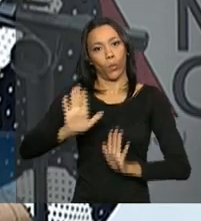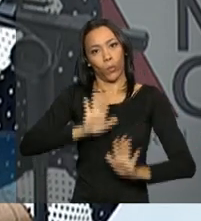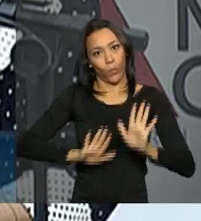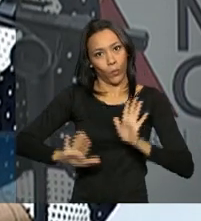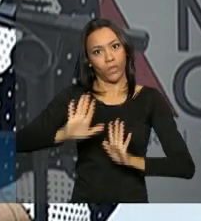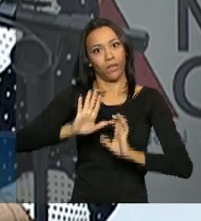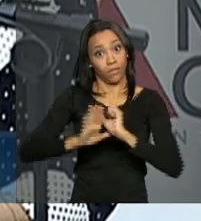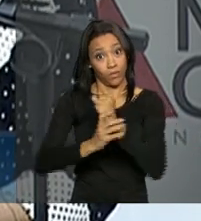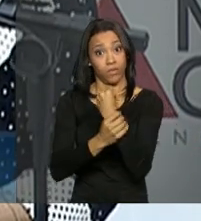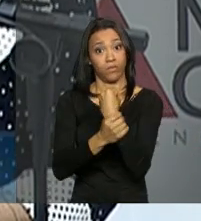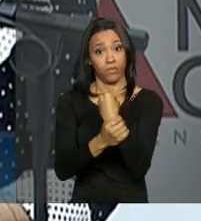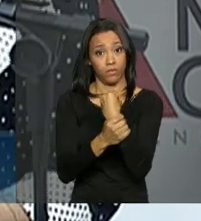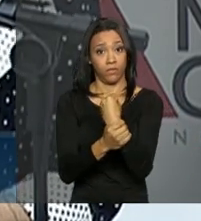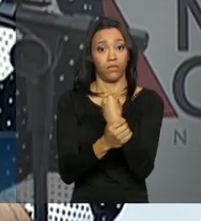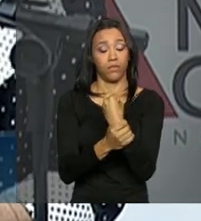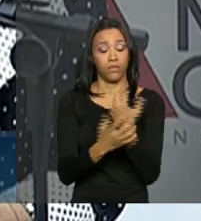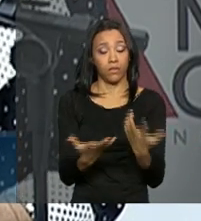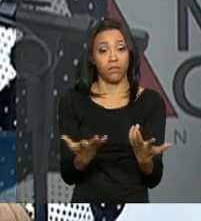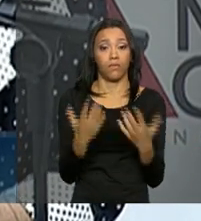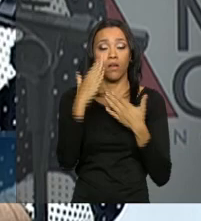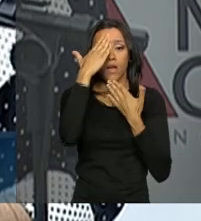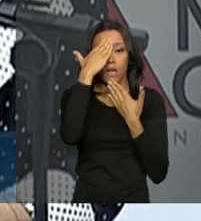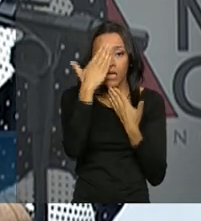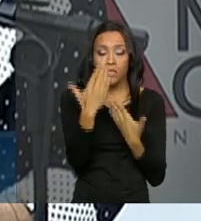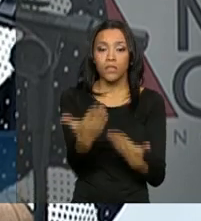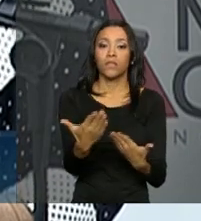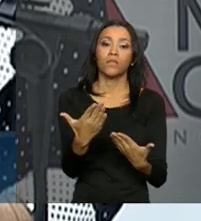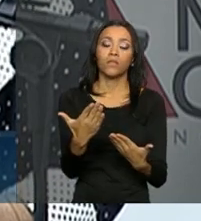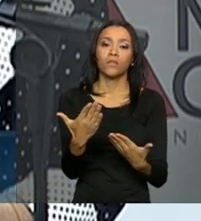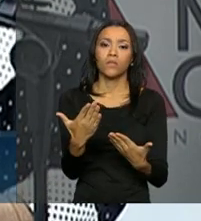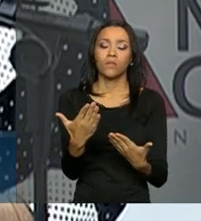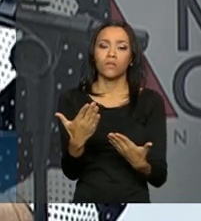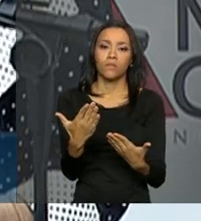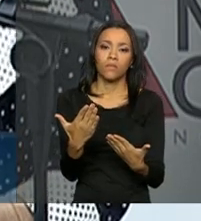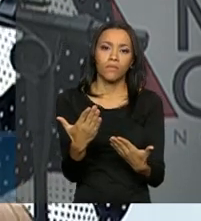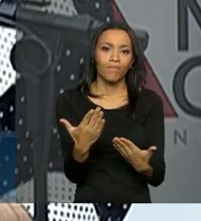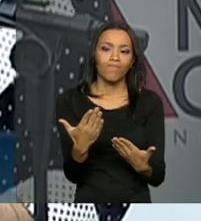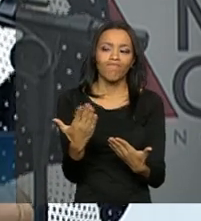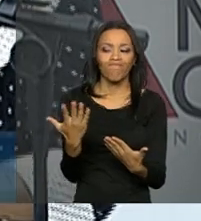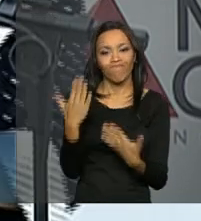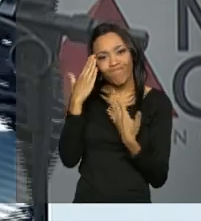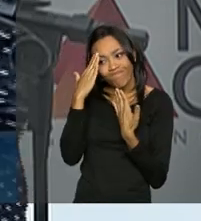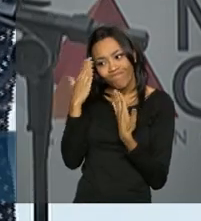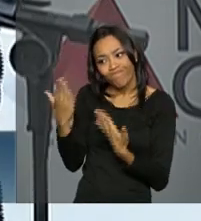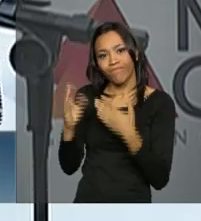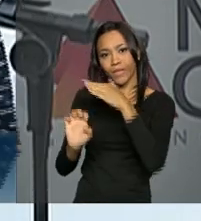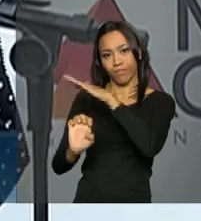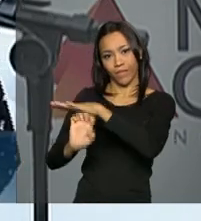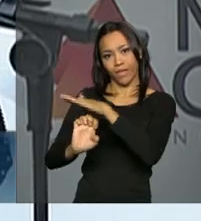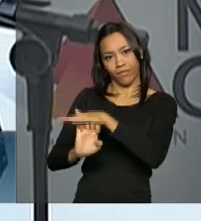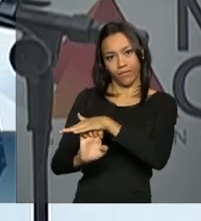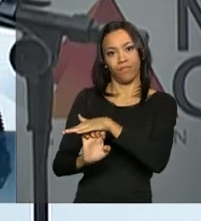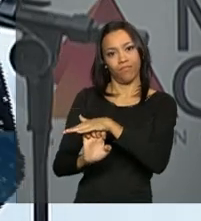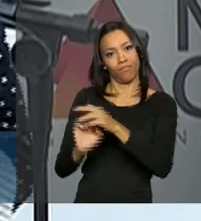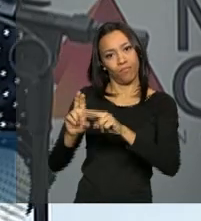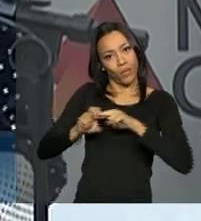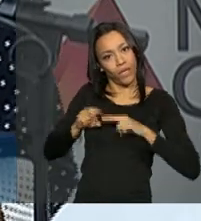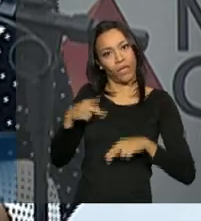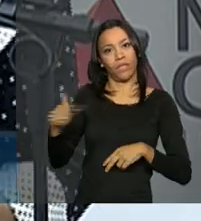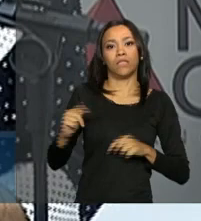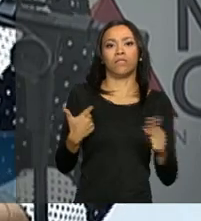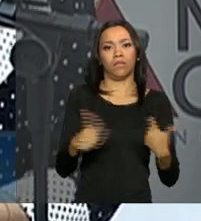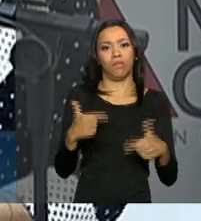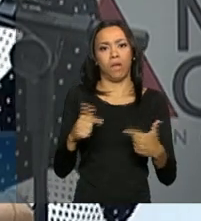ser segura também. Então, agradeço muito à Ambev por essa ação, tanto